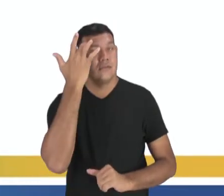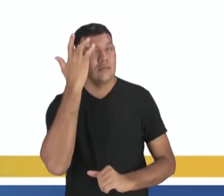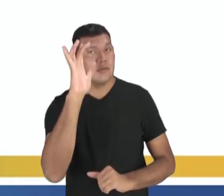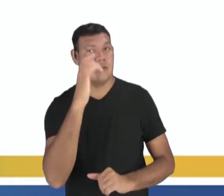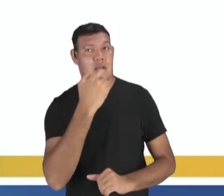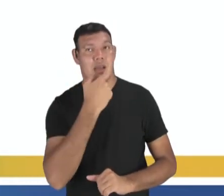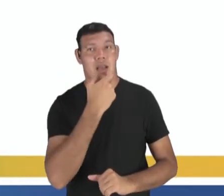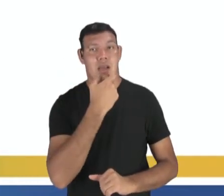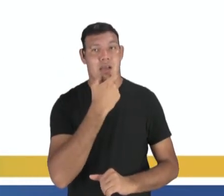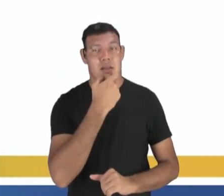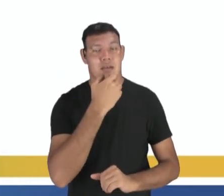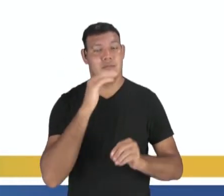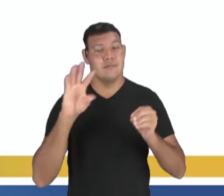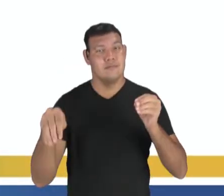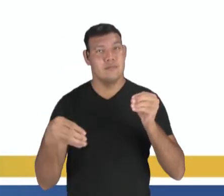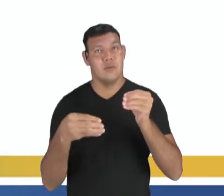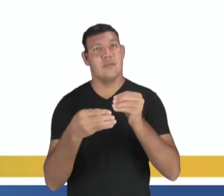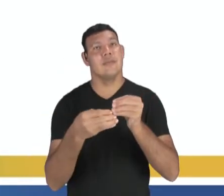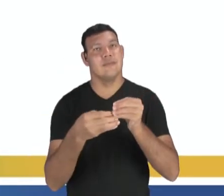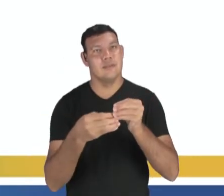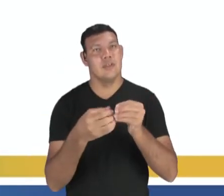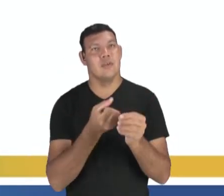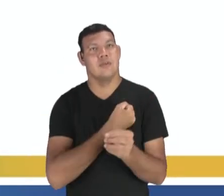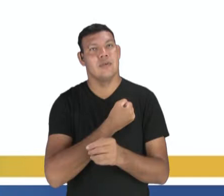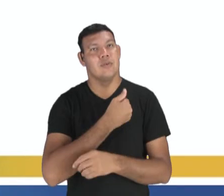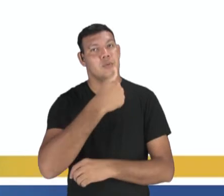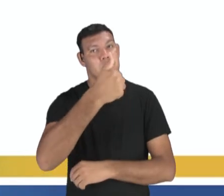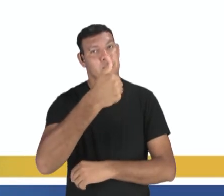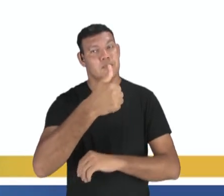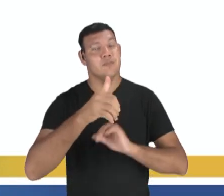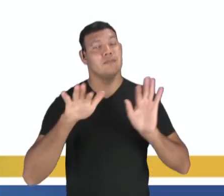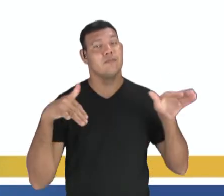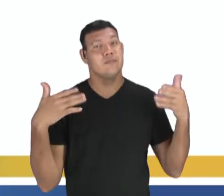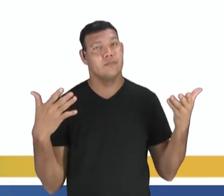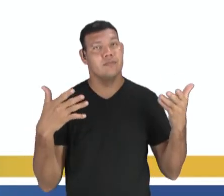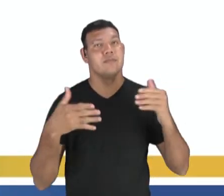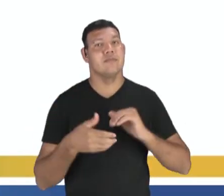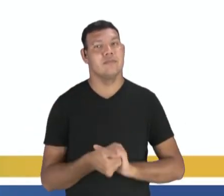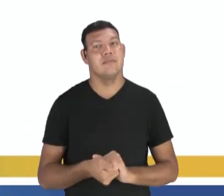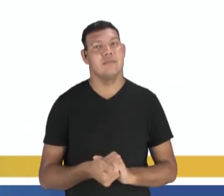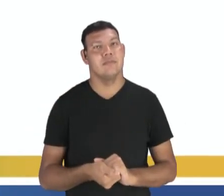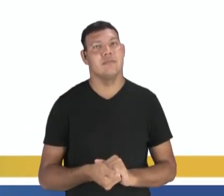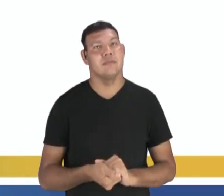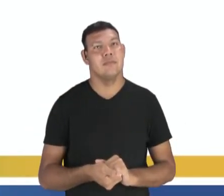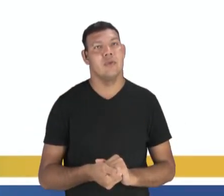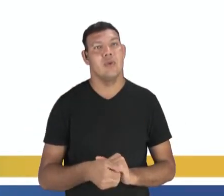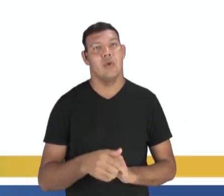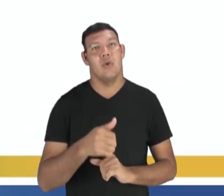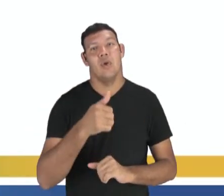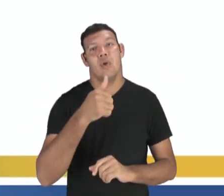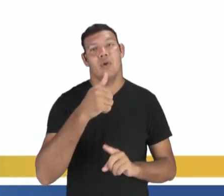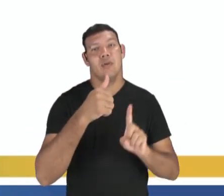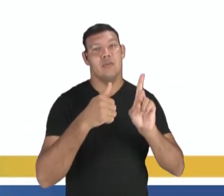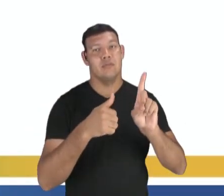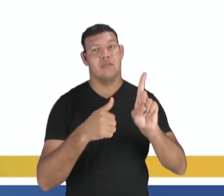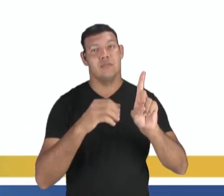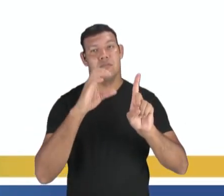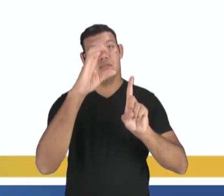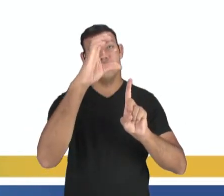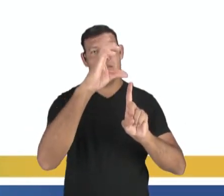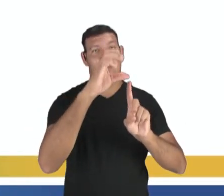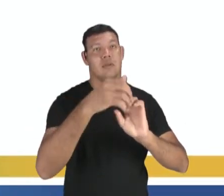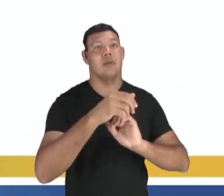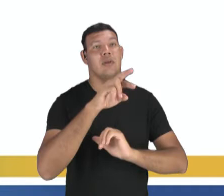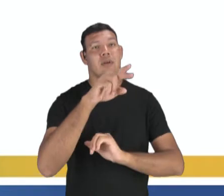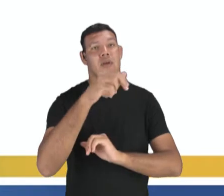com complementar a um então nós temos aí um elevado a ser que é igual a